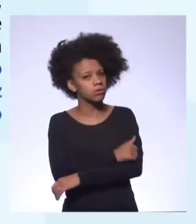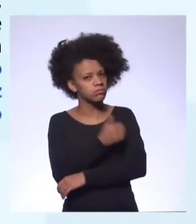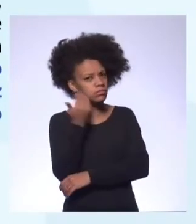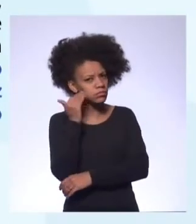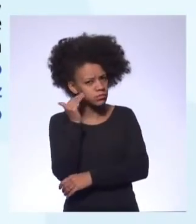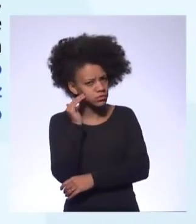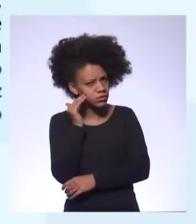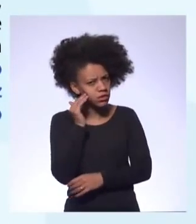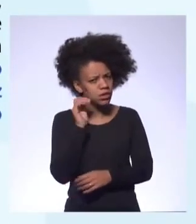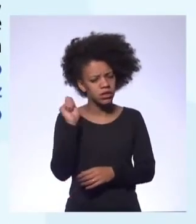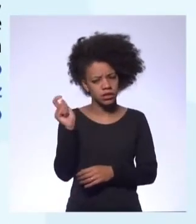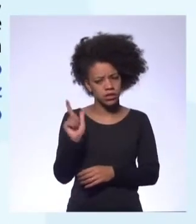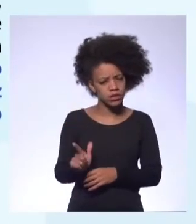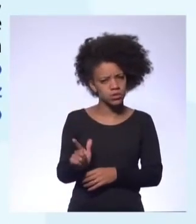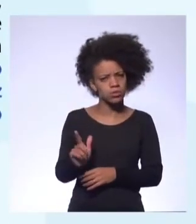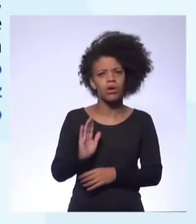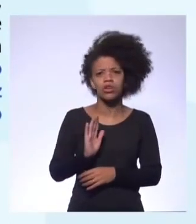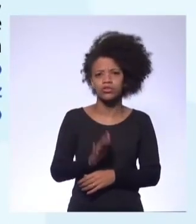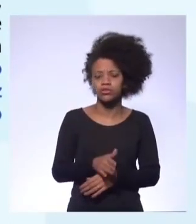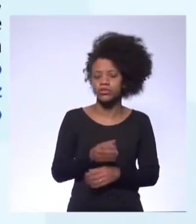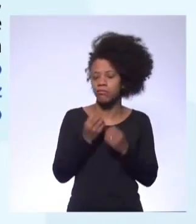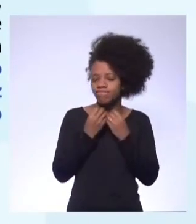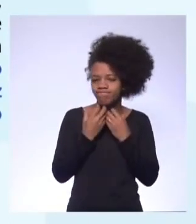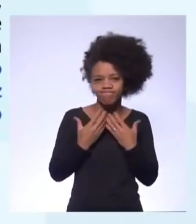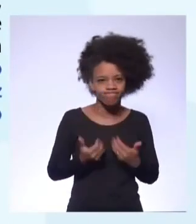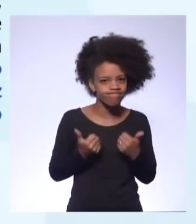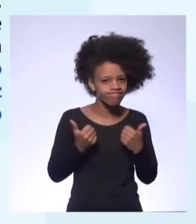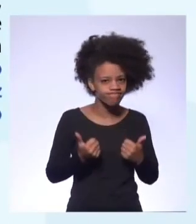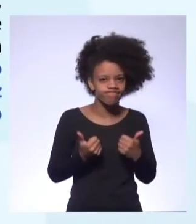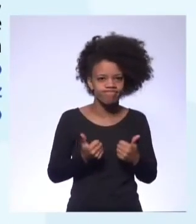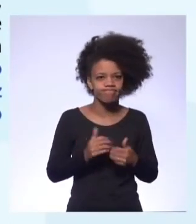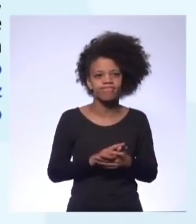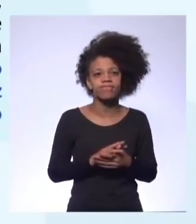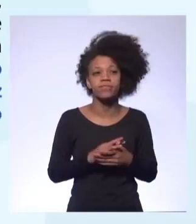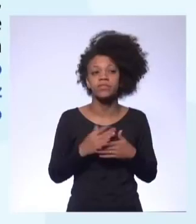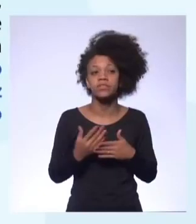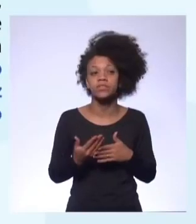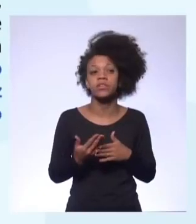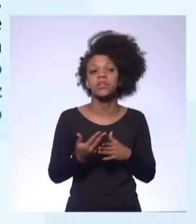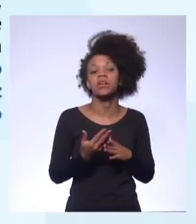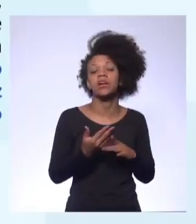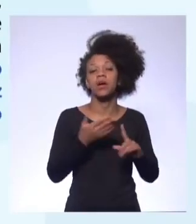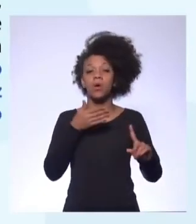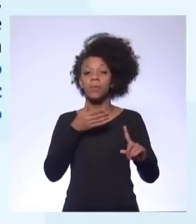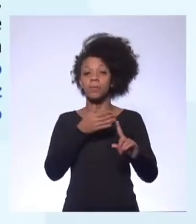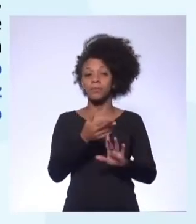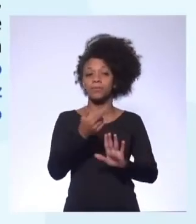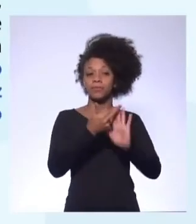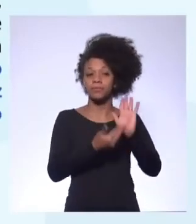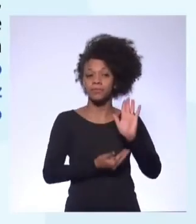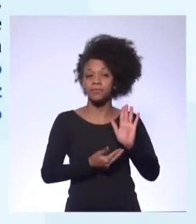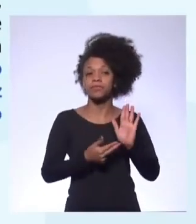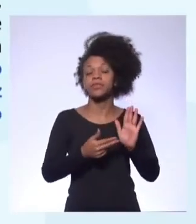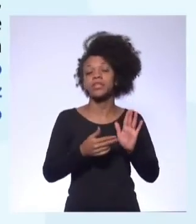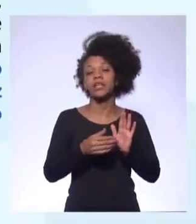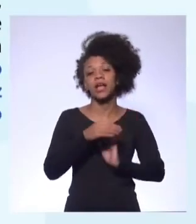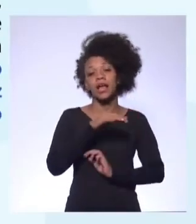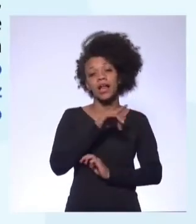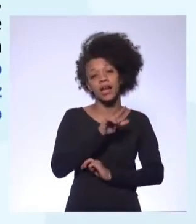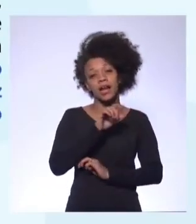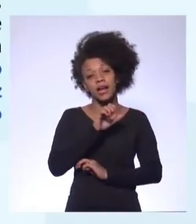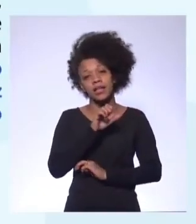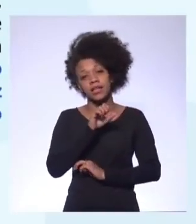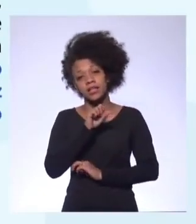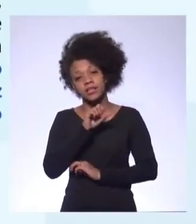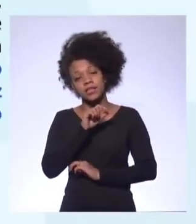que está em azul, já fica ótimo, né? Então, olha lá, a progressão referencial, lexical ou pronominal, então, por meio de